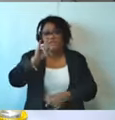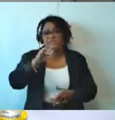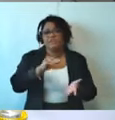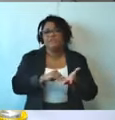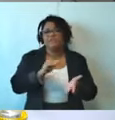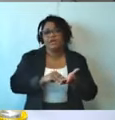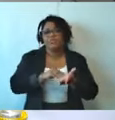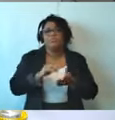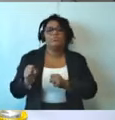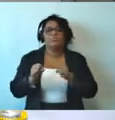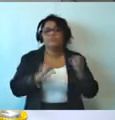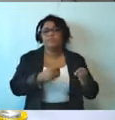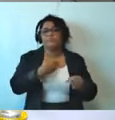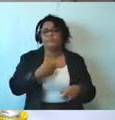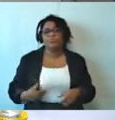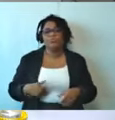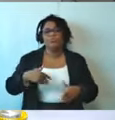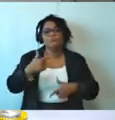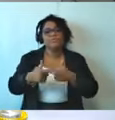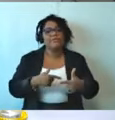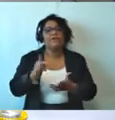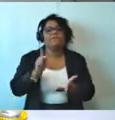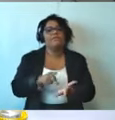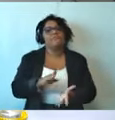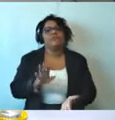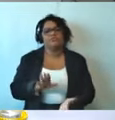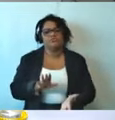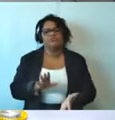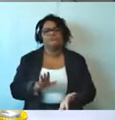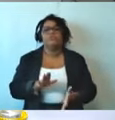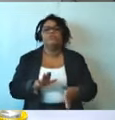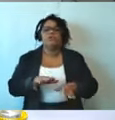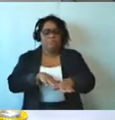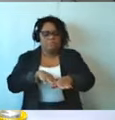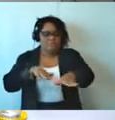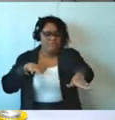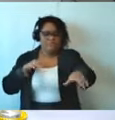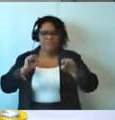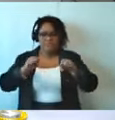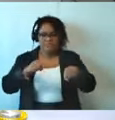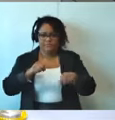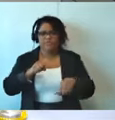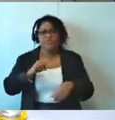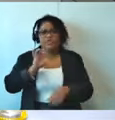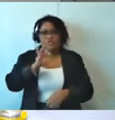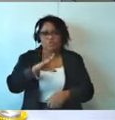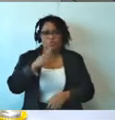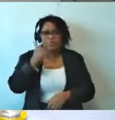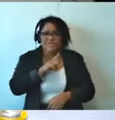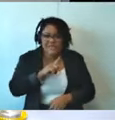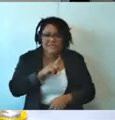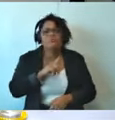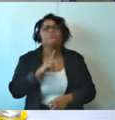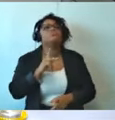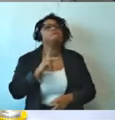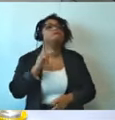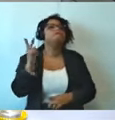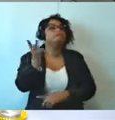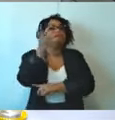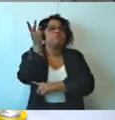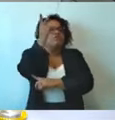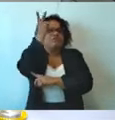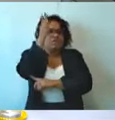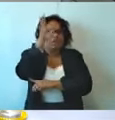efetiva. Não é só a motofaixa, mas a motofaixa, é claro que é uma grande vitória se a gente conseguir implementação, mas a gente precisa